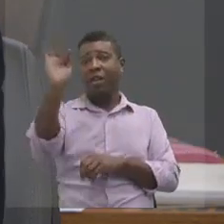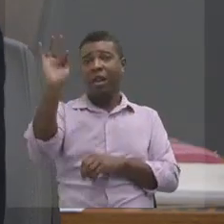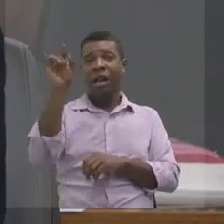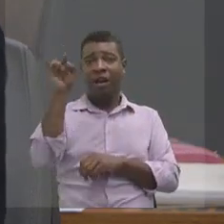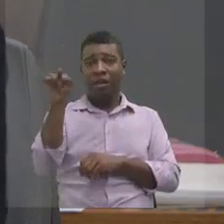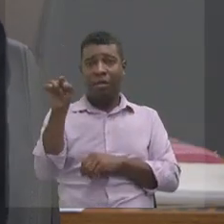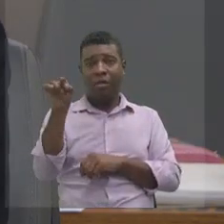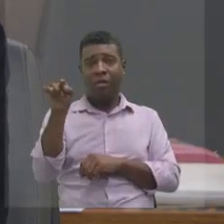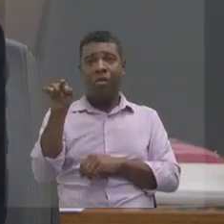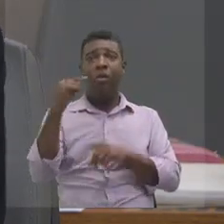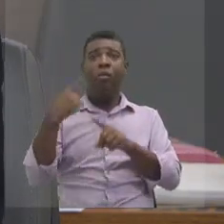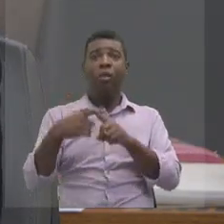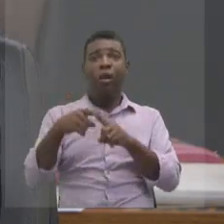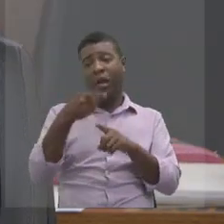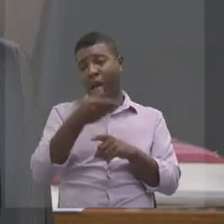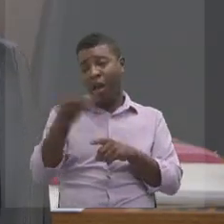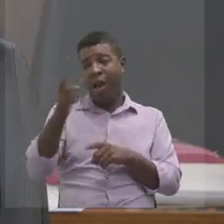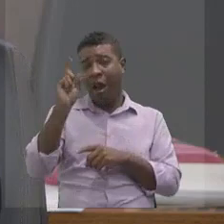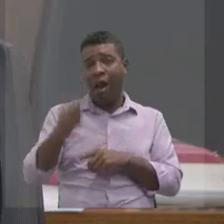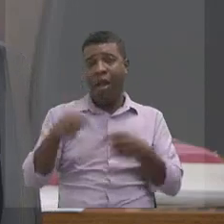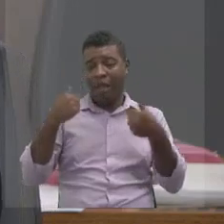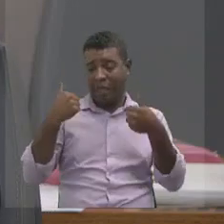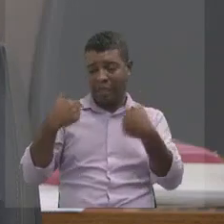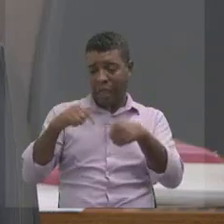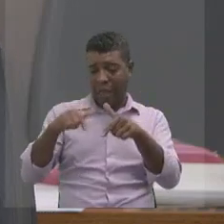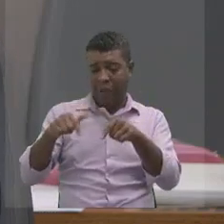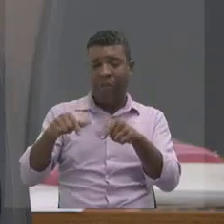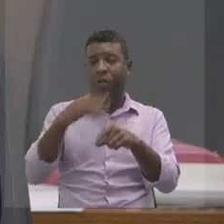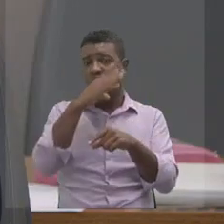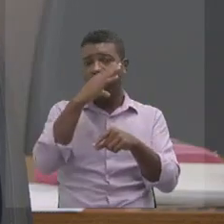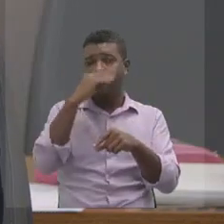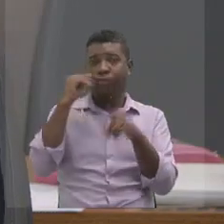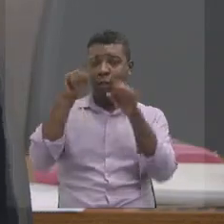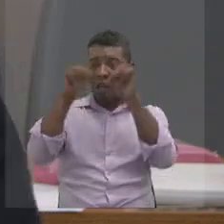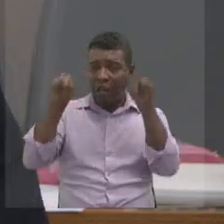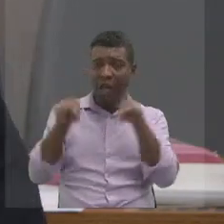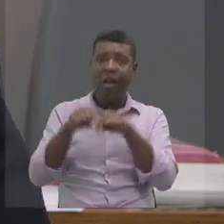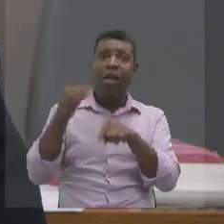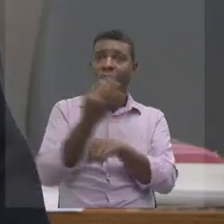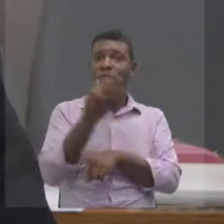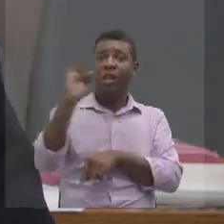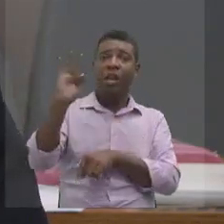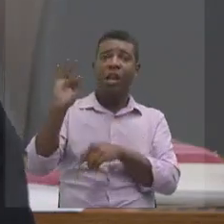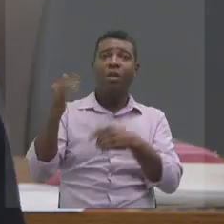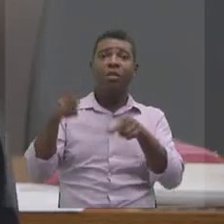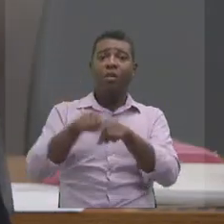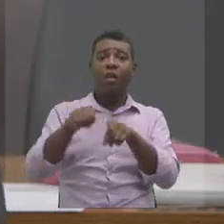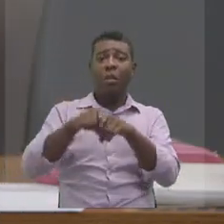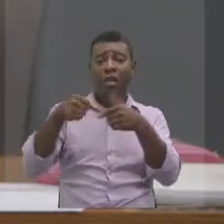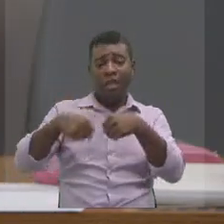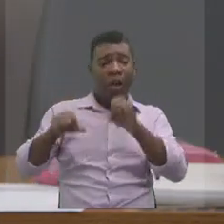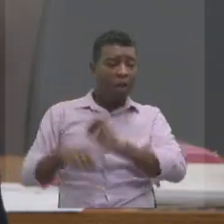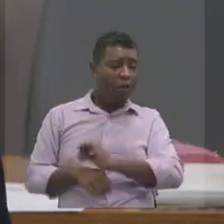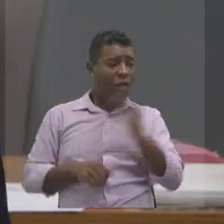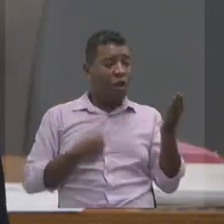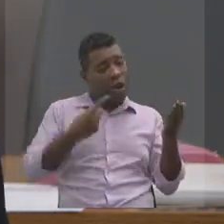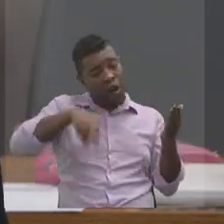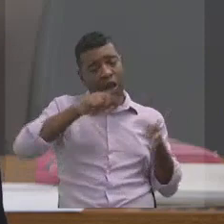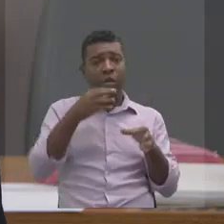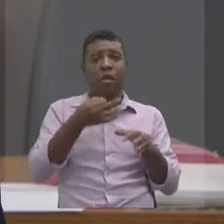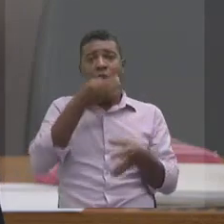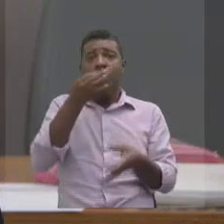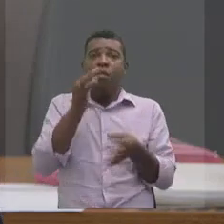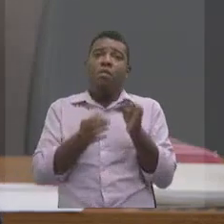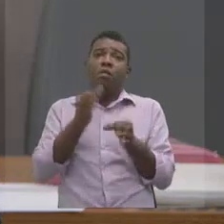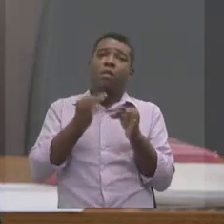que esses servidores são servidores Federais e não servidores do Estado então também tá tá fora da nossa jurisdição essa atuação de